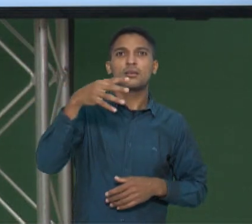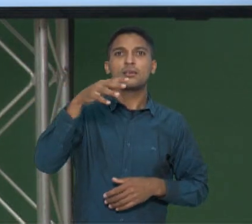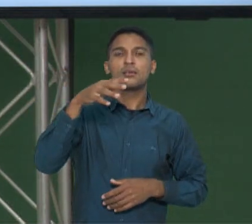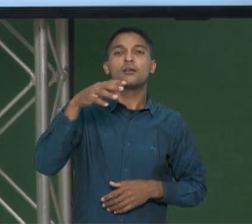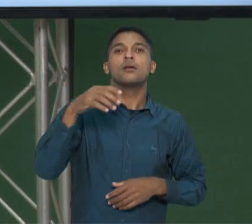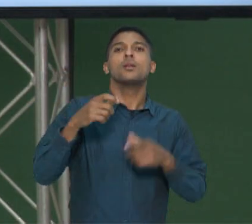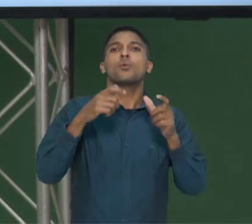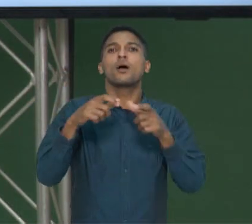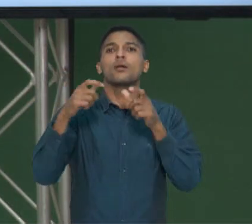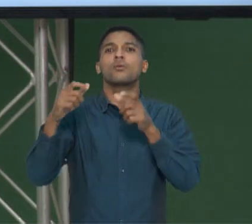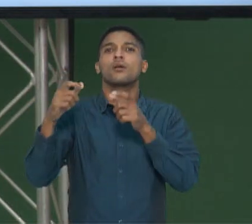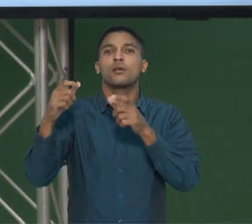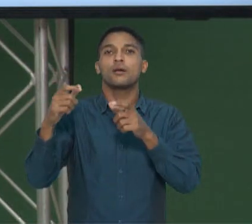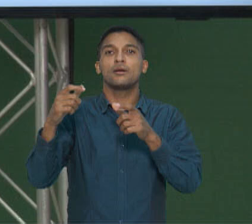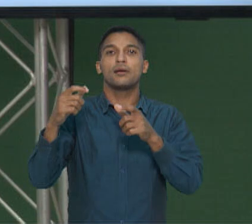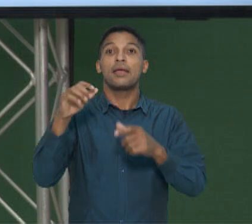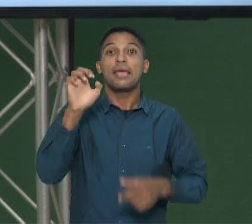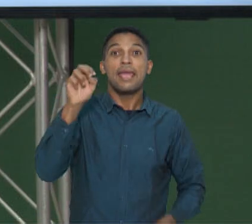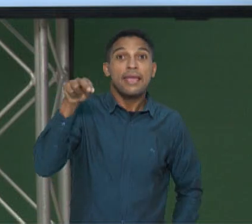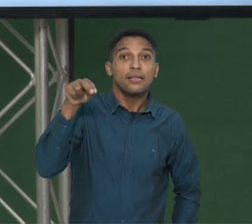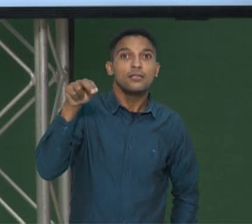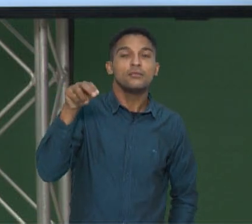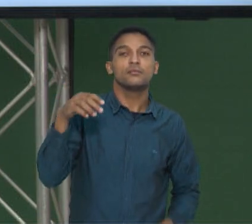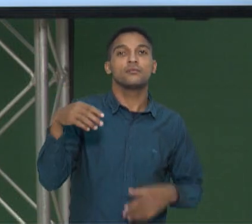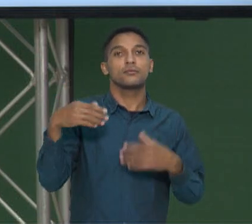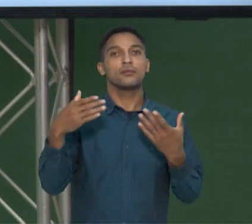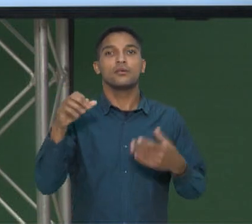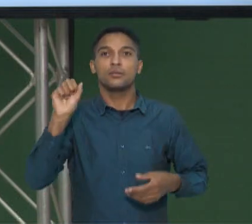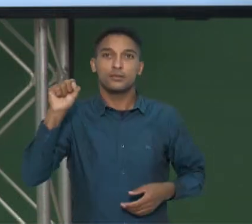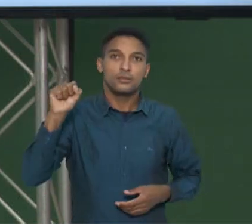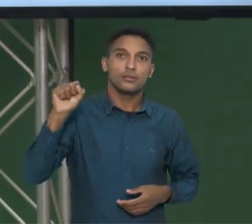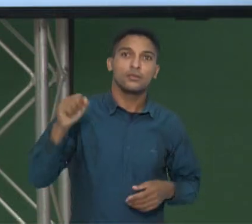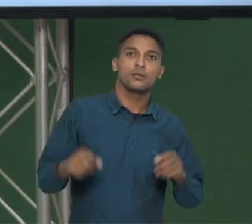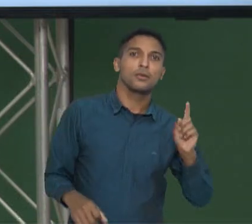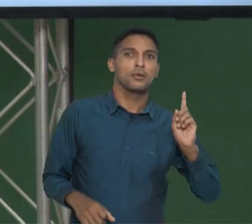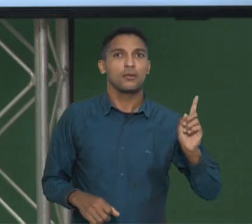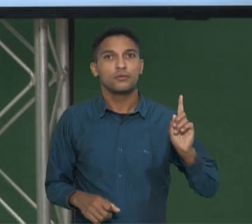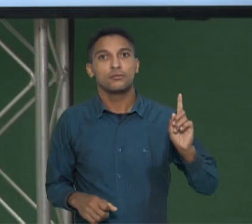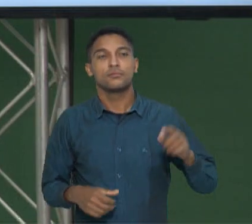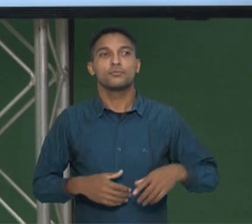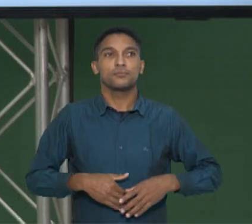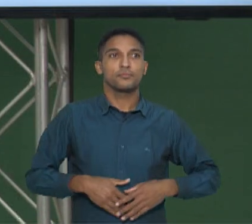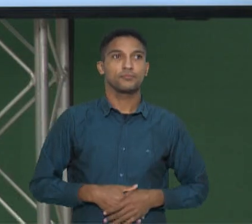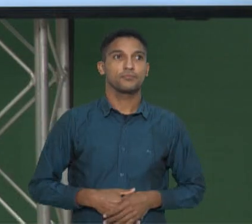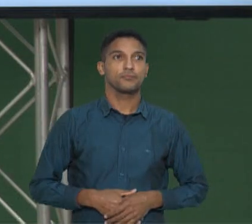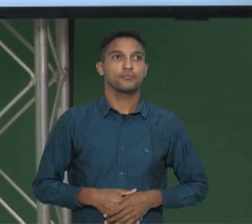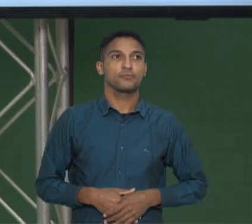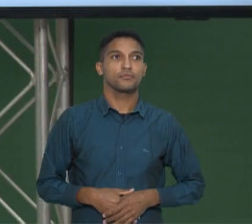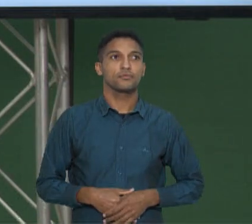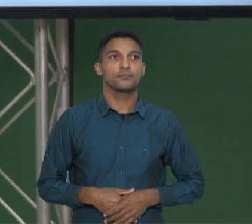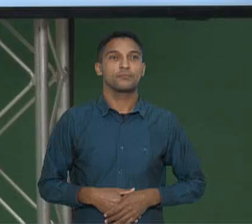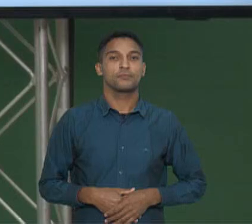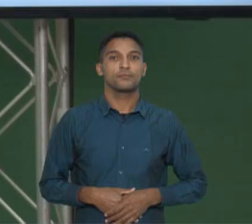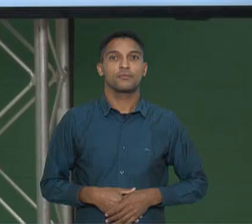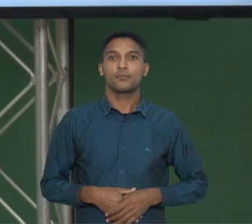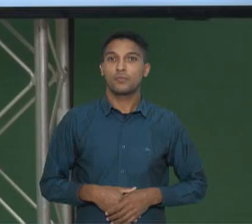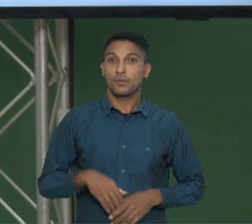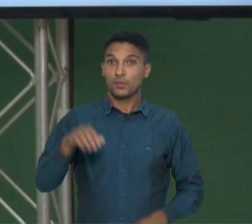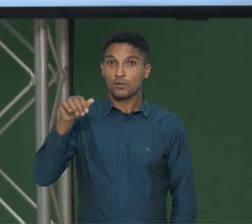não. Há todavia plazas livres no avião, lugares